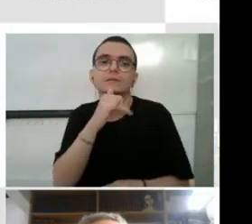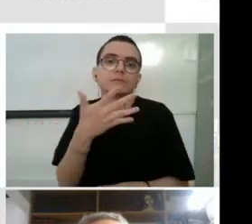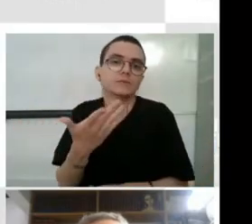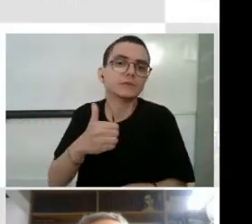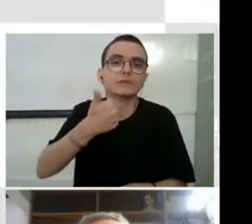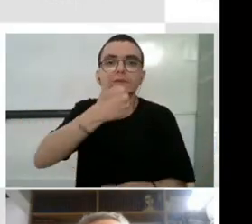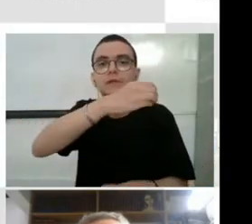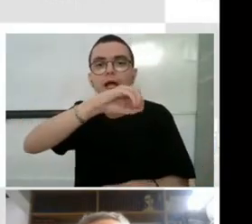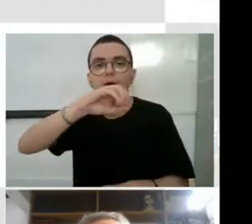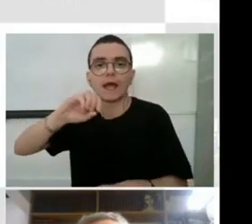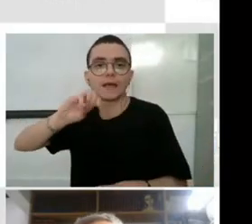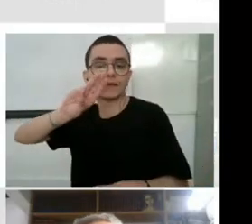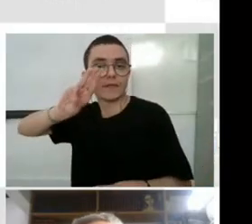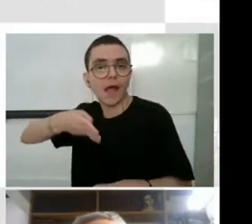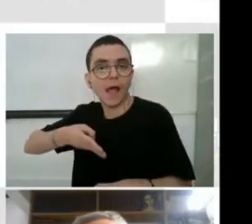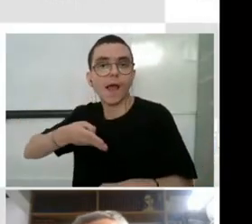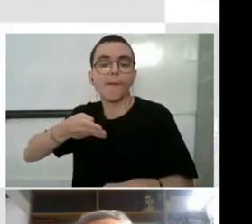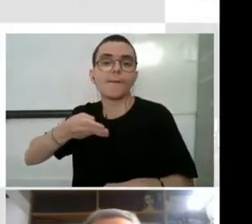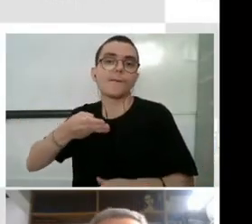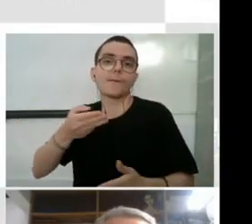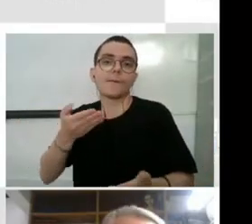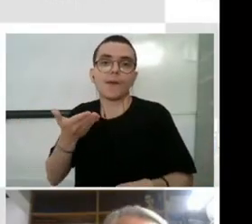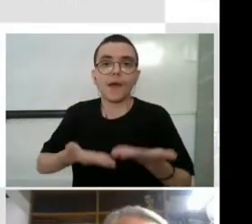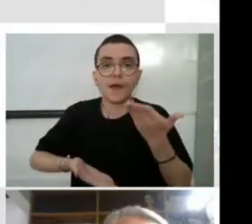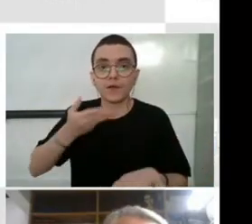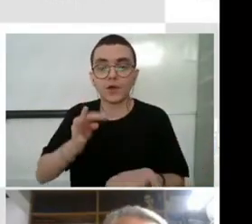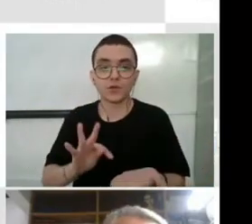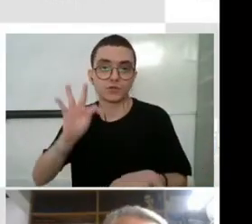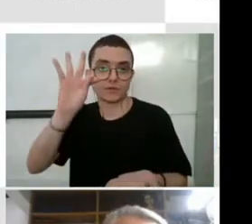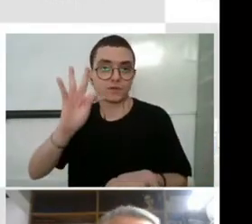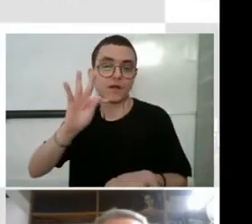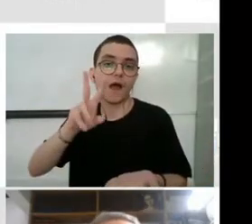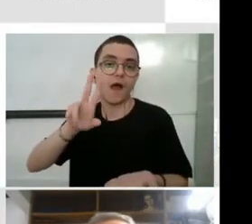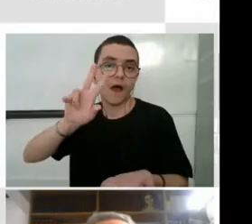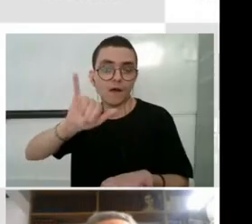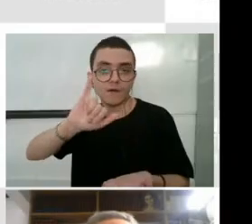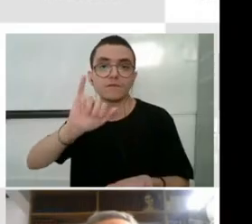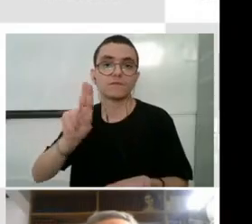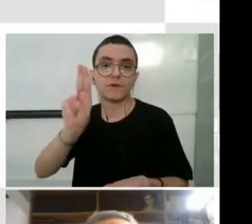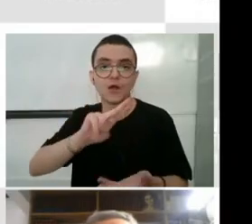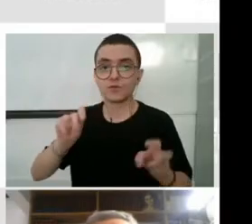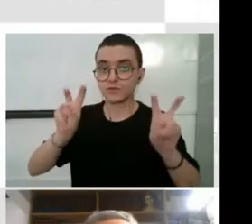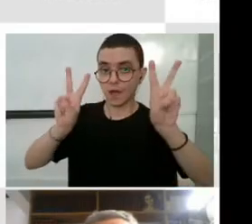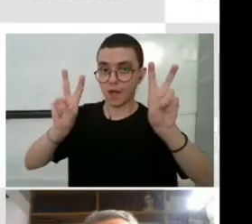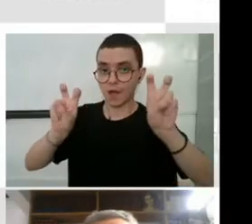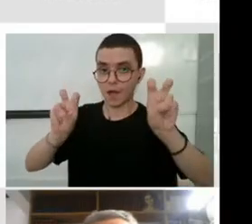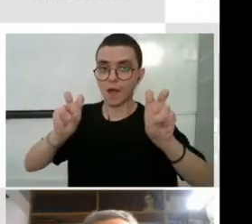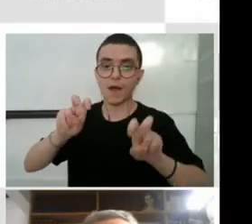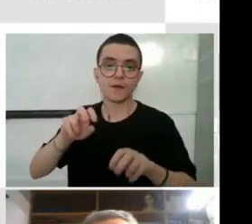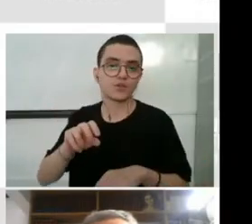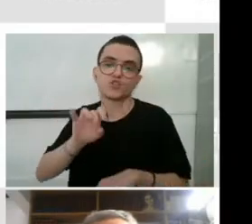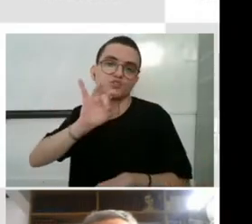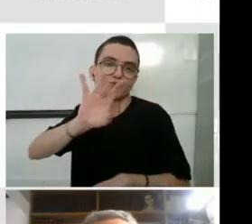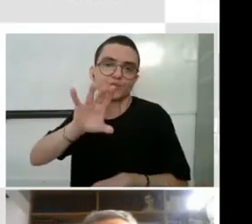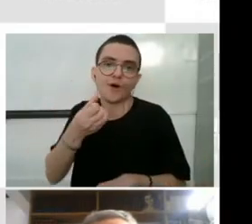estaríamos consumindo apenas, entre aspas, 60 milhões de toneladas.